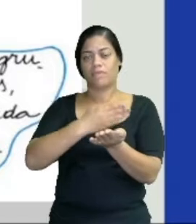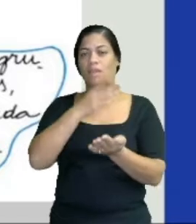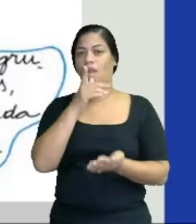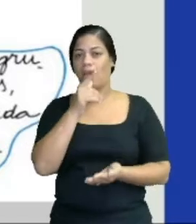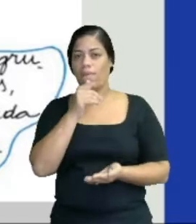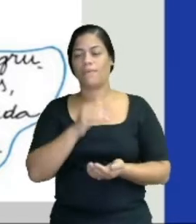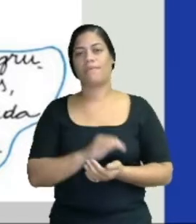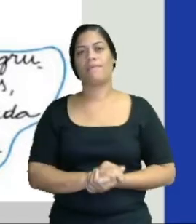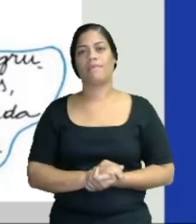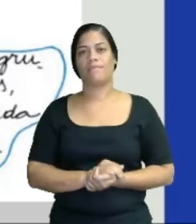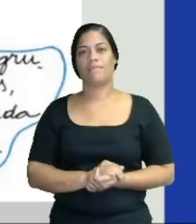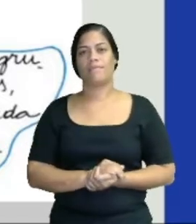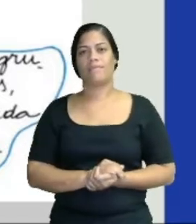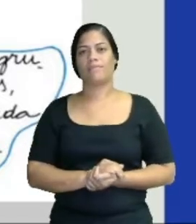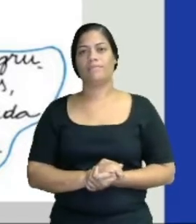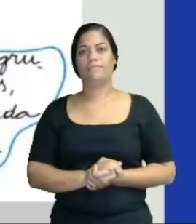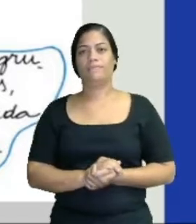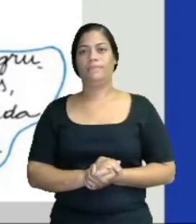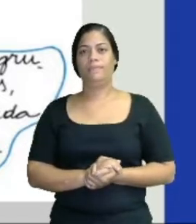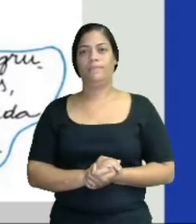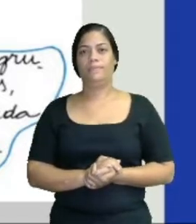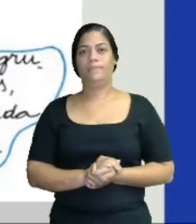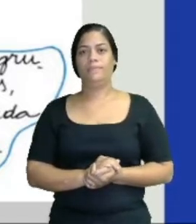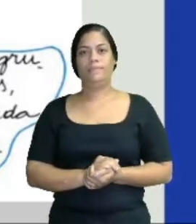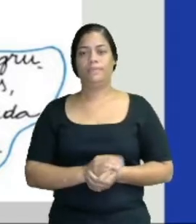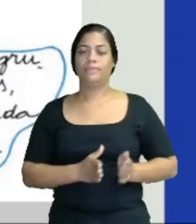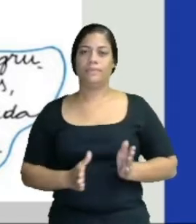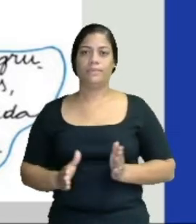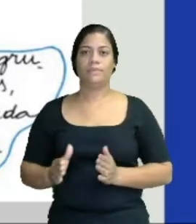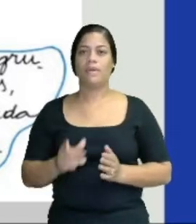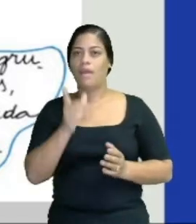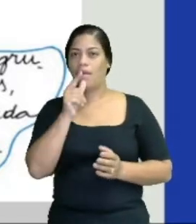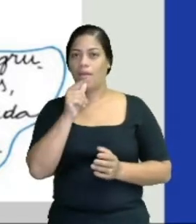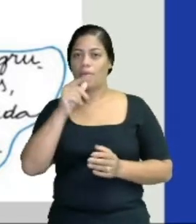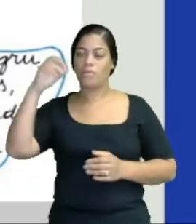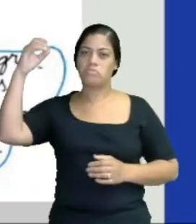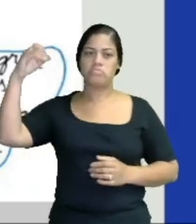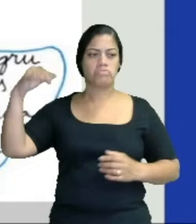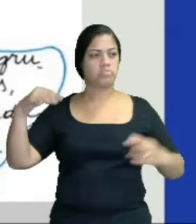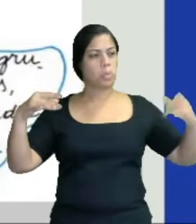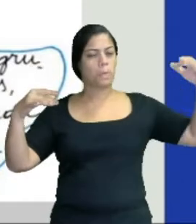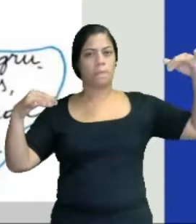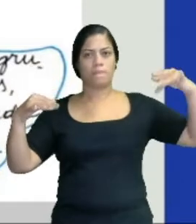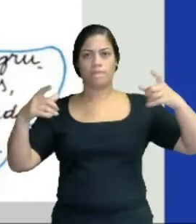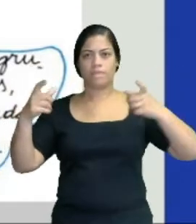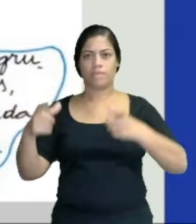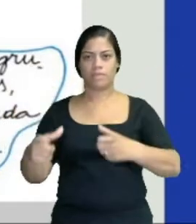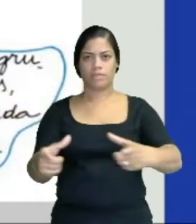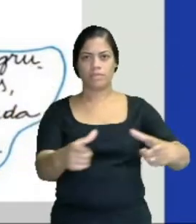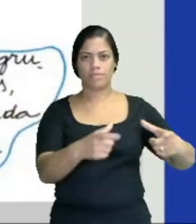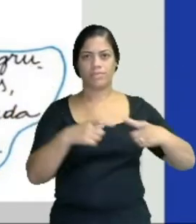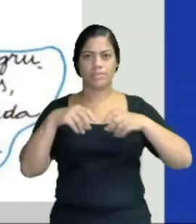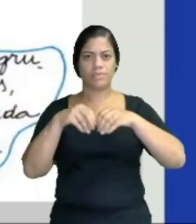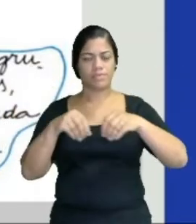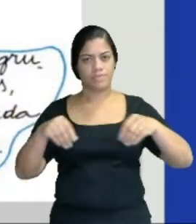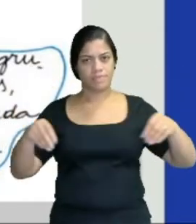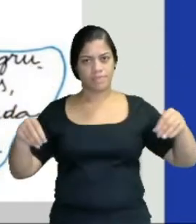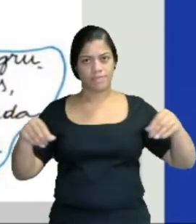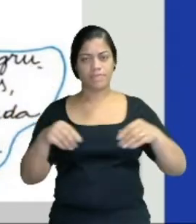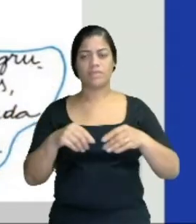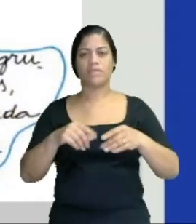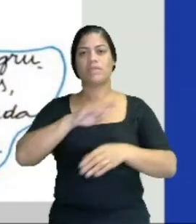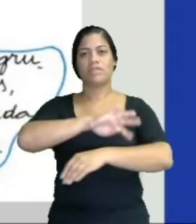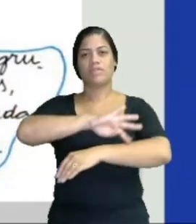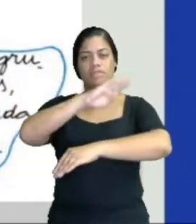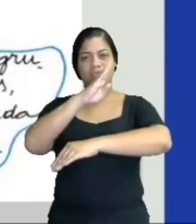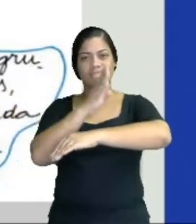né? O escoamento da água é favorecido pelo relevo da área da bacia hidrográfica. Assim, os